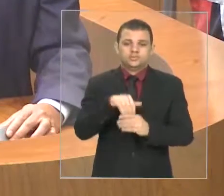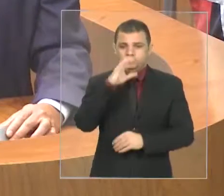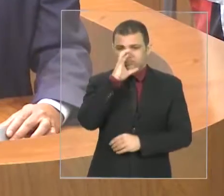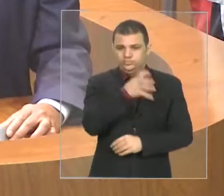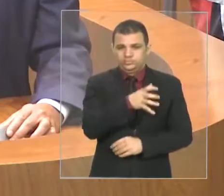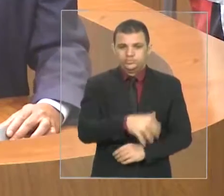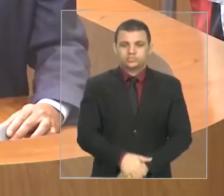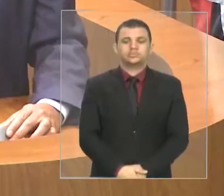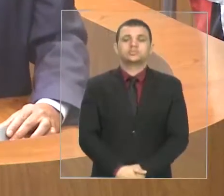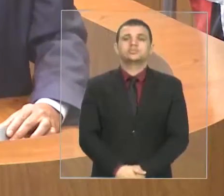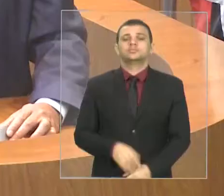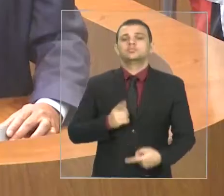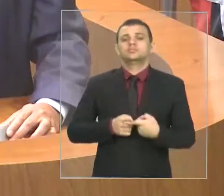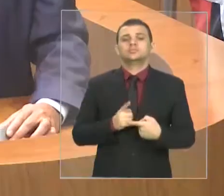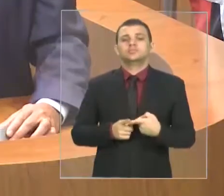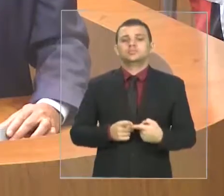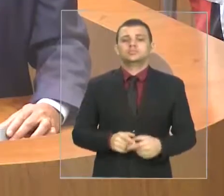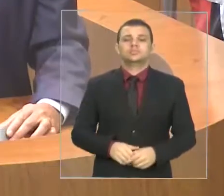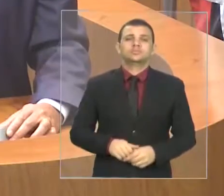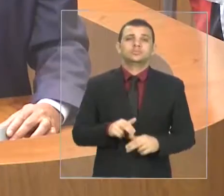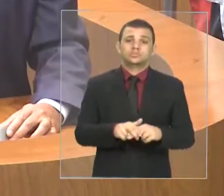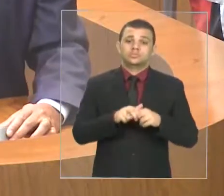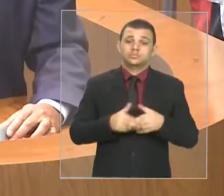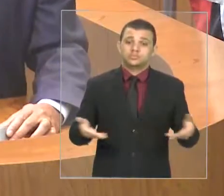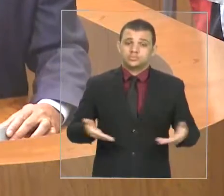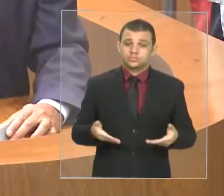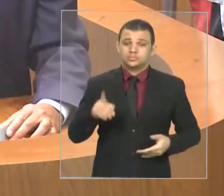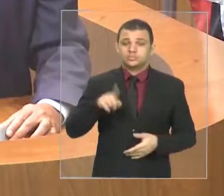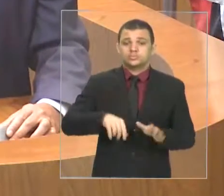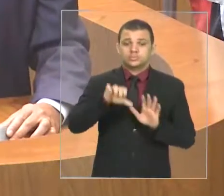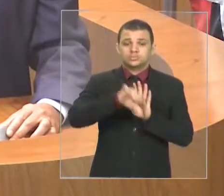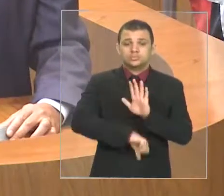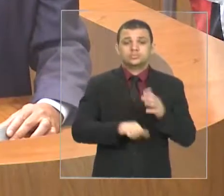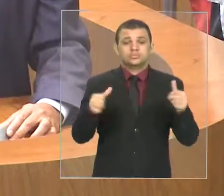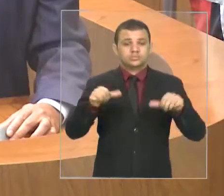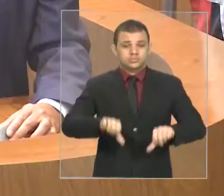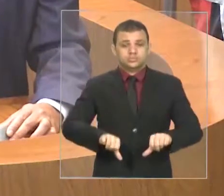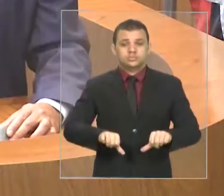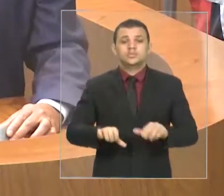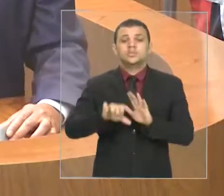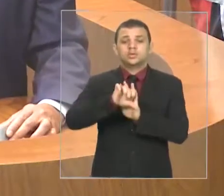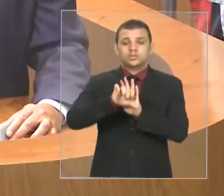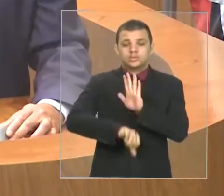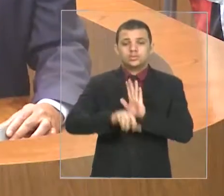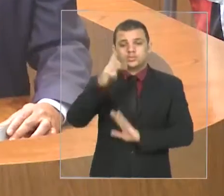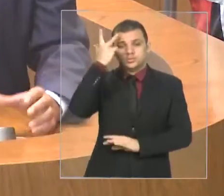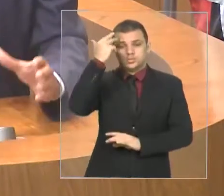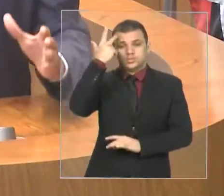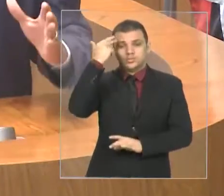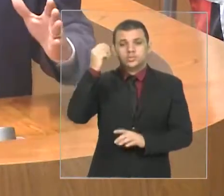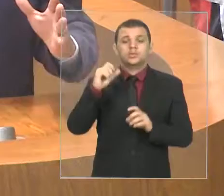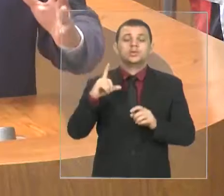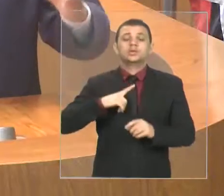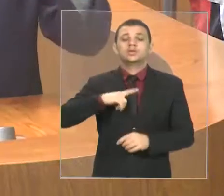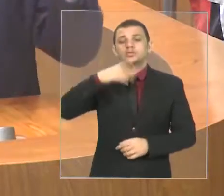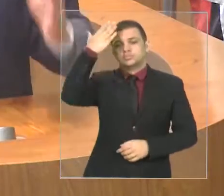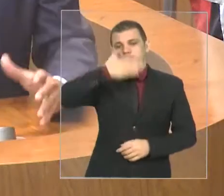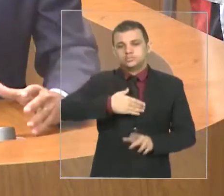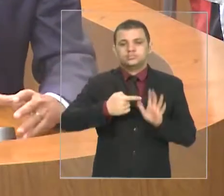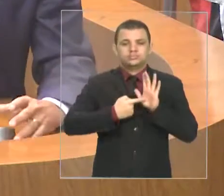porque trata-se agora de um crime grave, de um crime comum, que tem